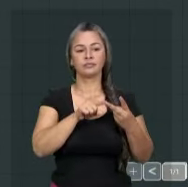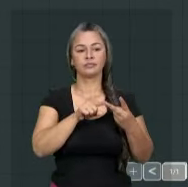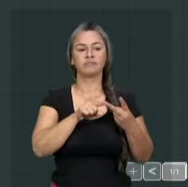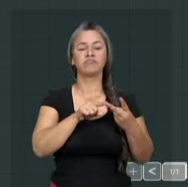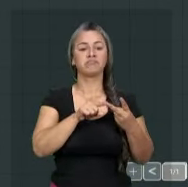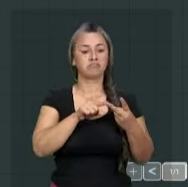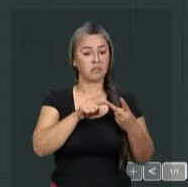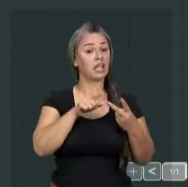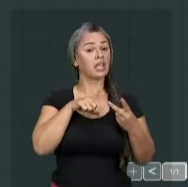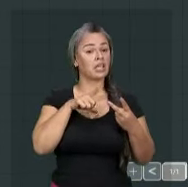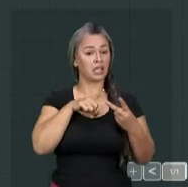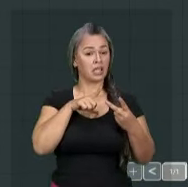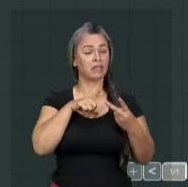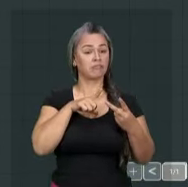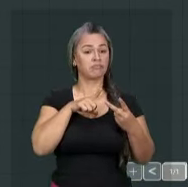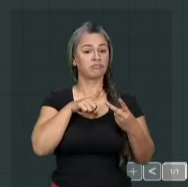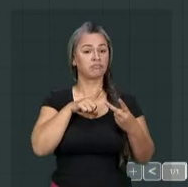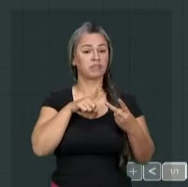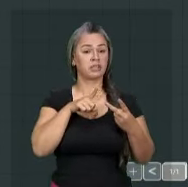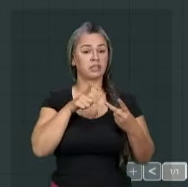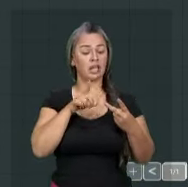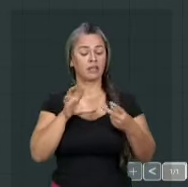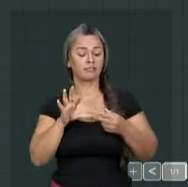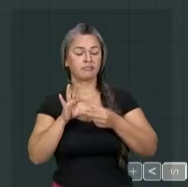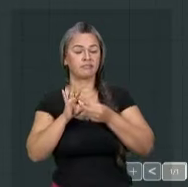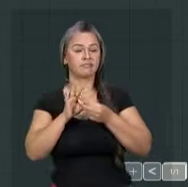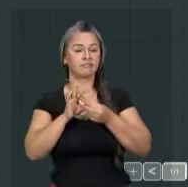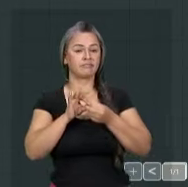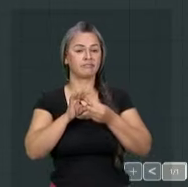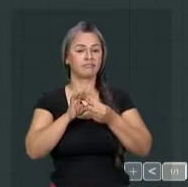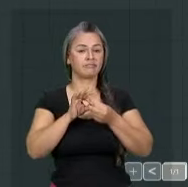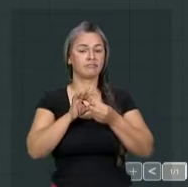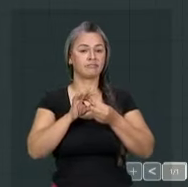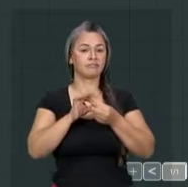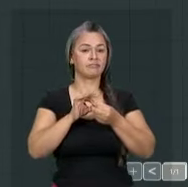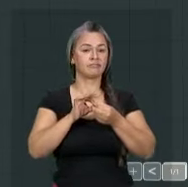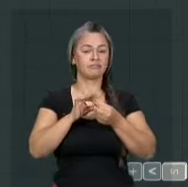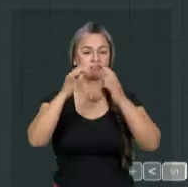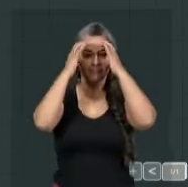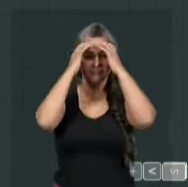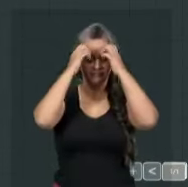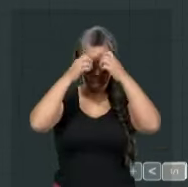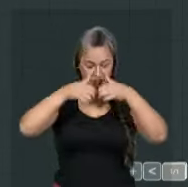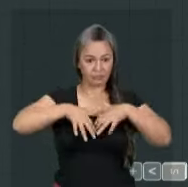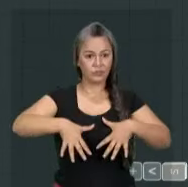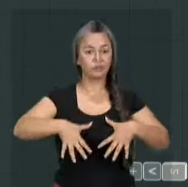que também faz parte do nervoso, e também sobre